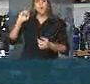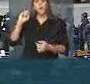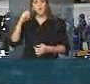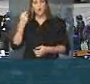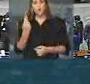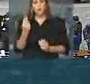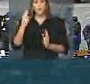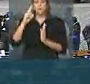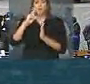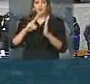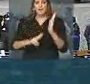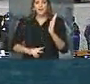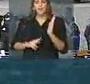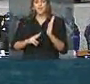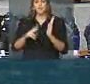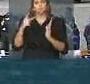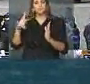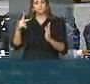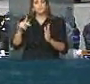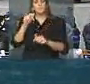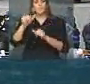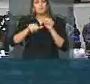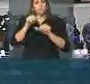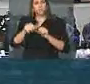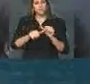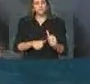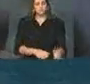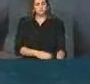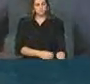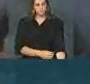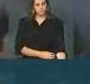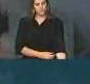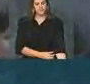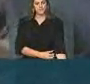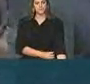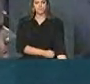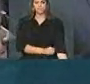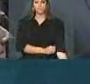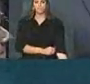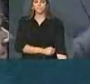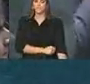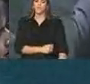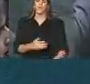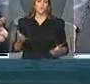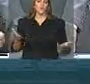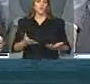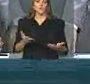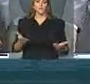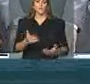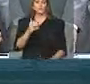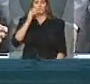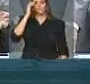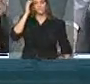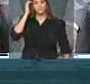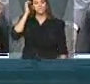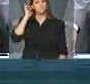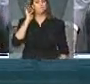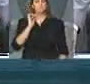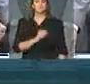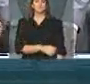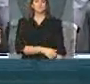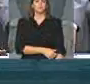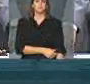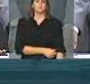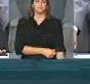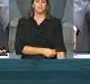as modificações que ele introduziu o relator hoje está desprovido da sua maior virtude que é o